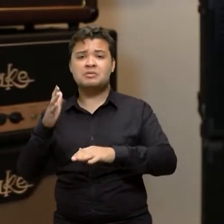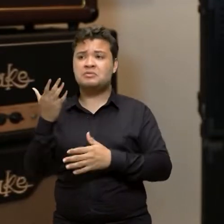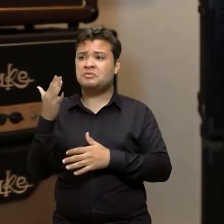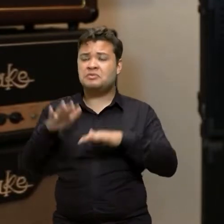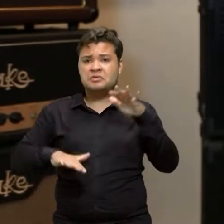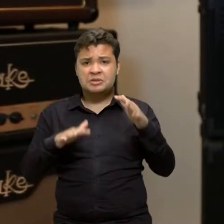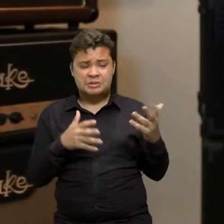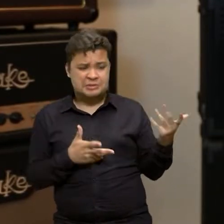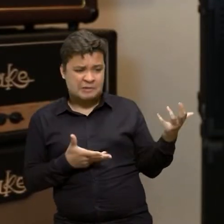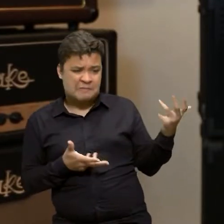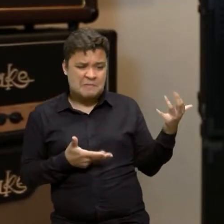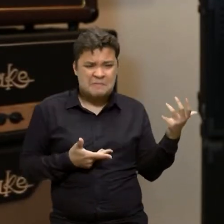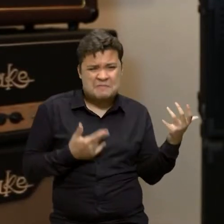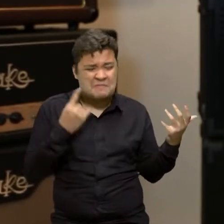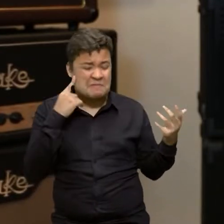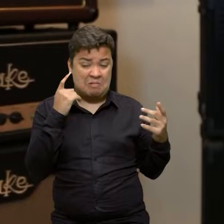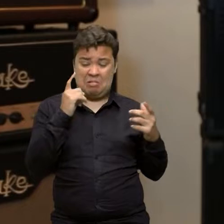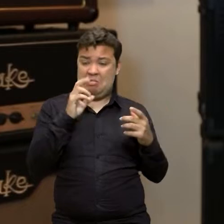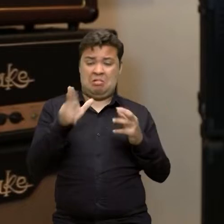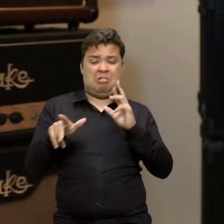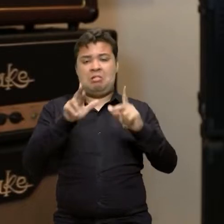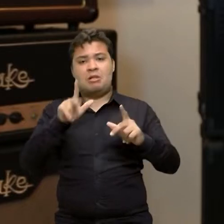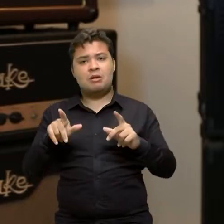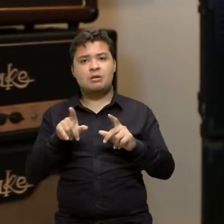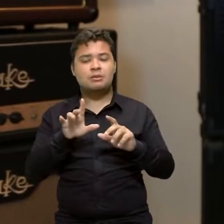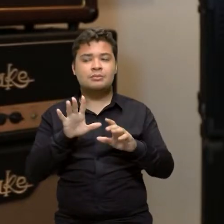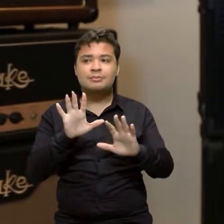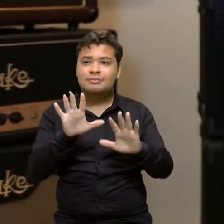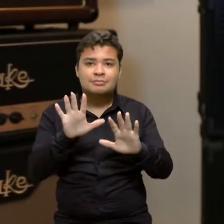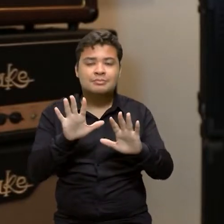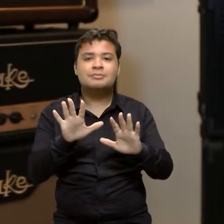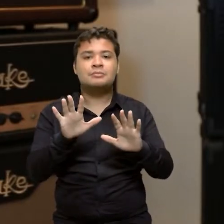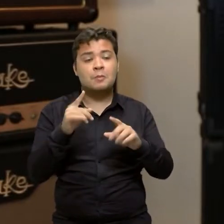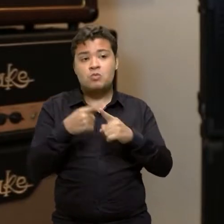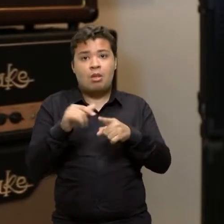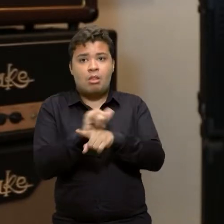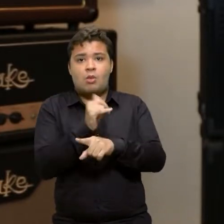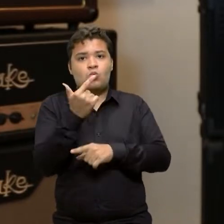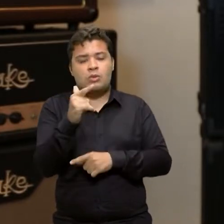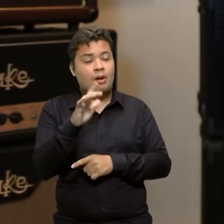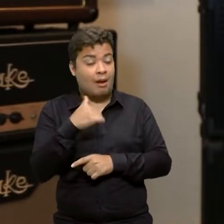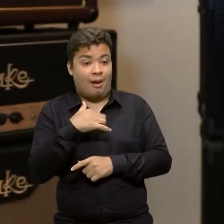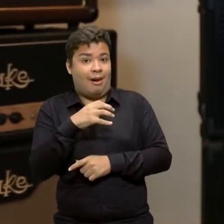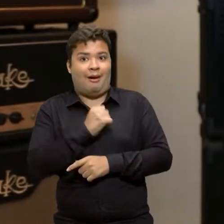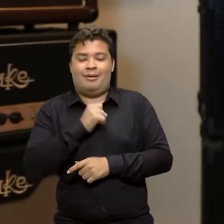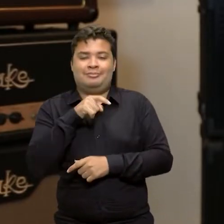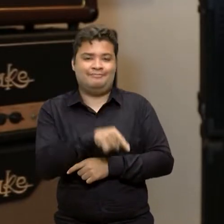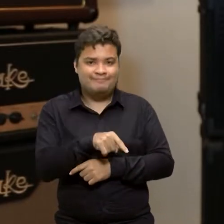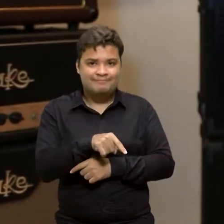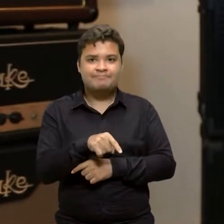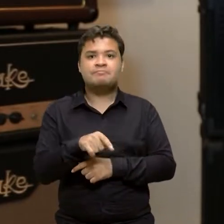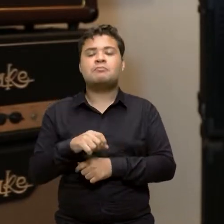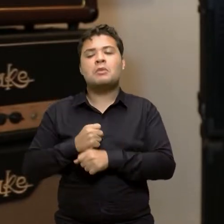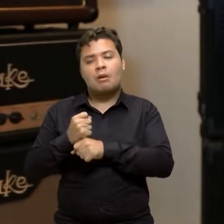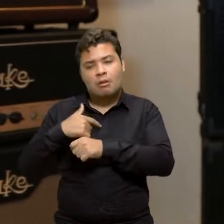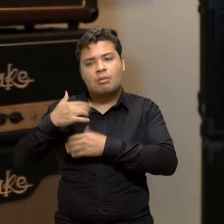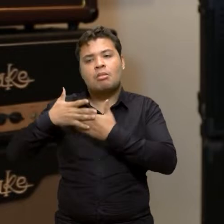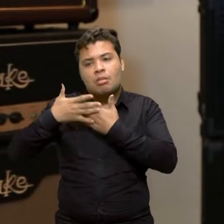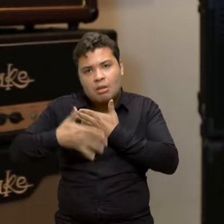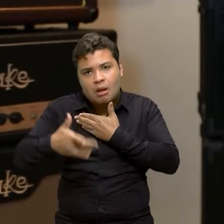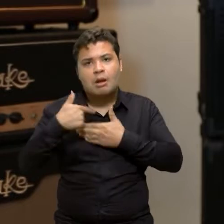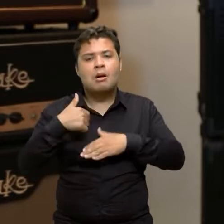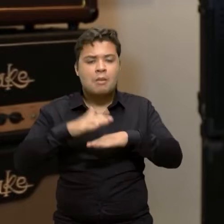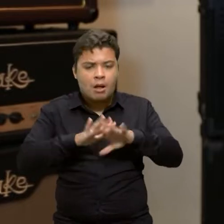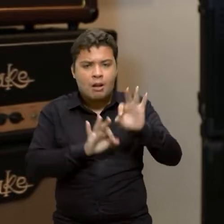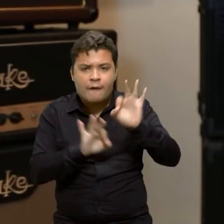não tinha nenhuma técnica, né? Era mais paixão do que qualquer outra coisa. E com o passar dos anos, né, eu não desisti, continuei produzindo